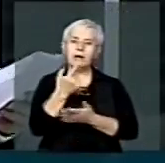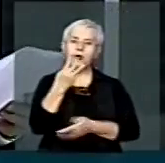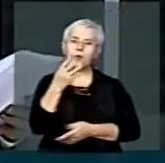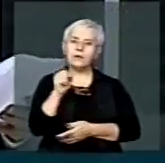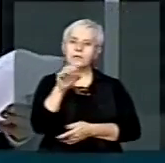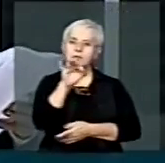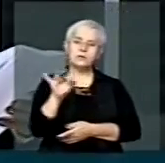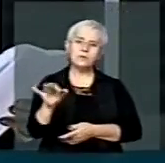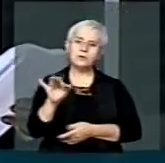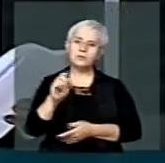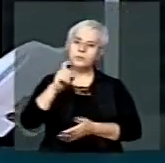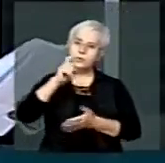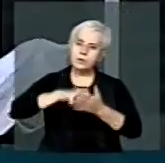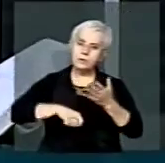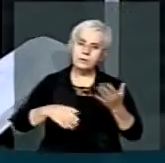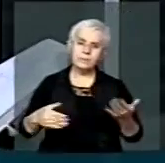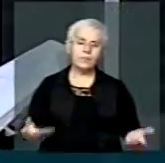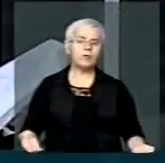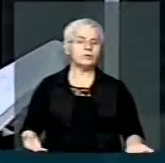de impostos.